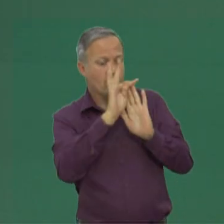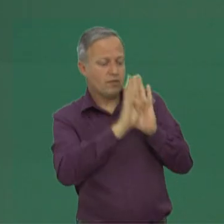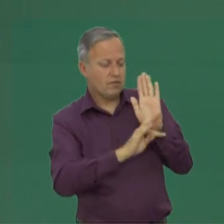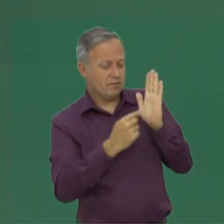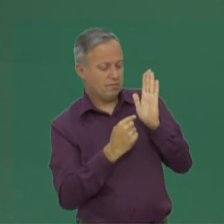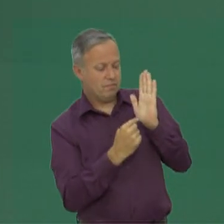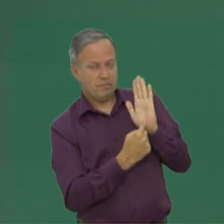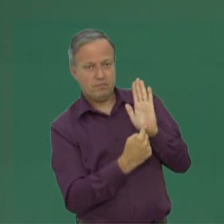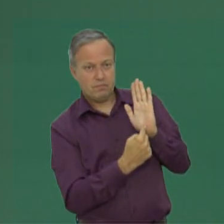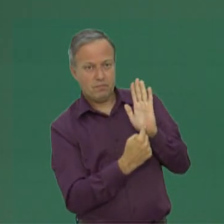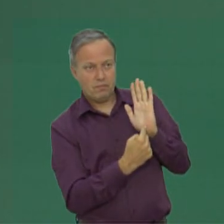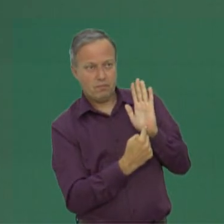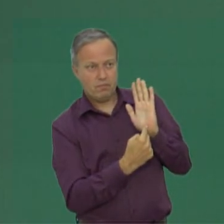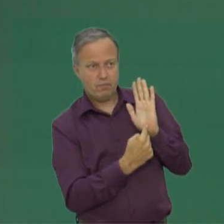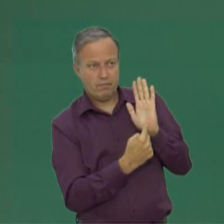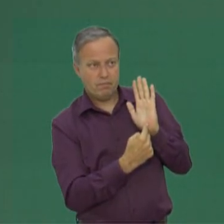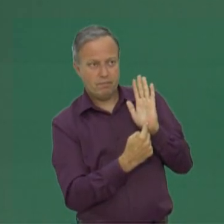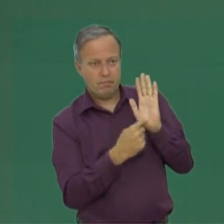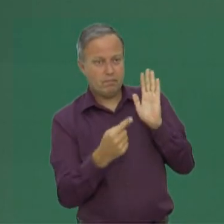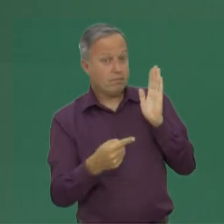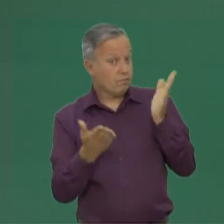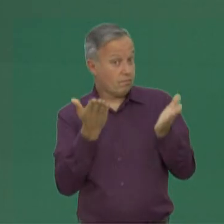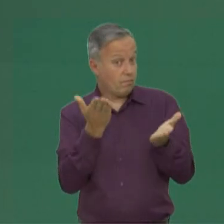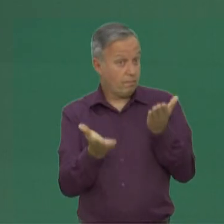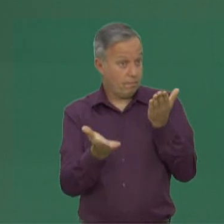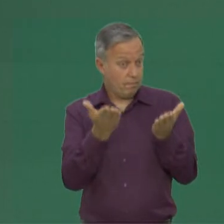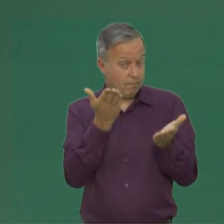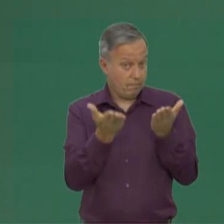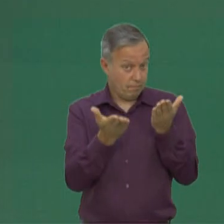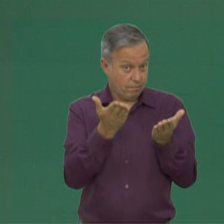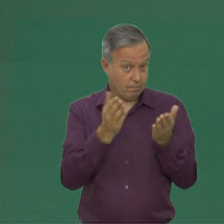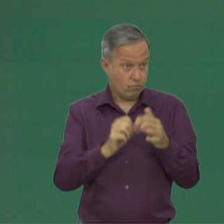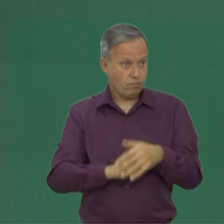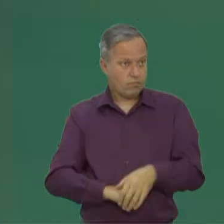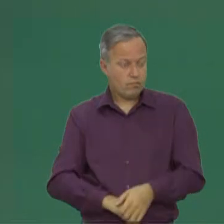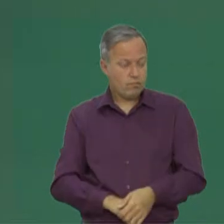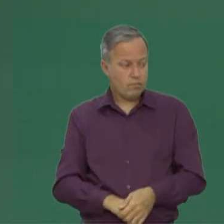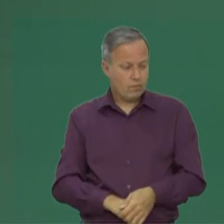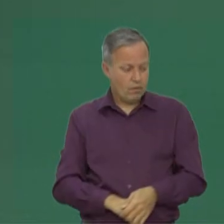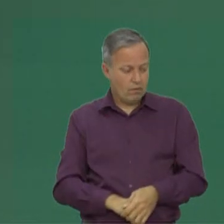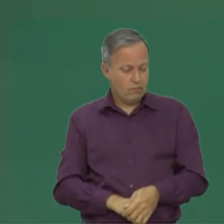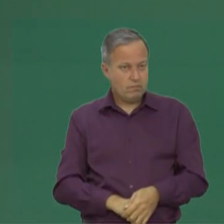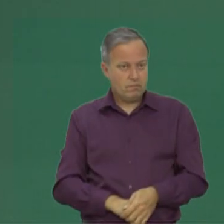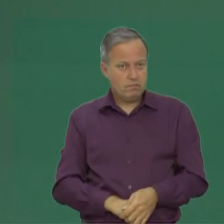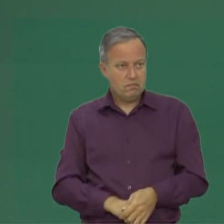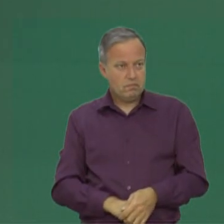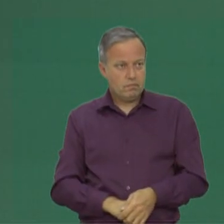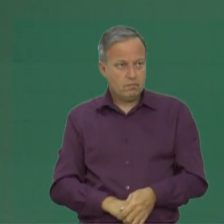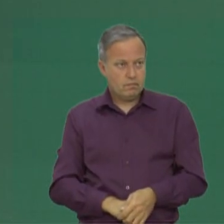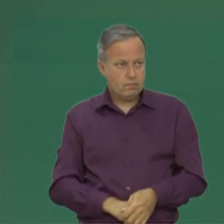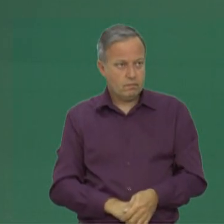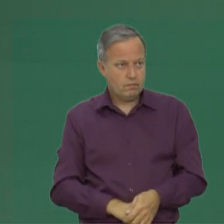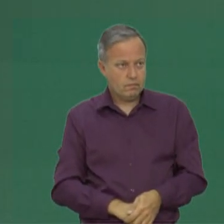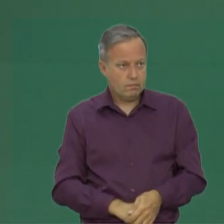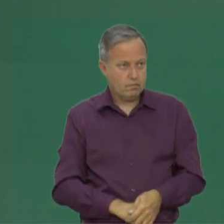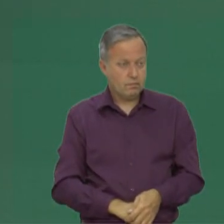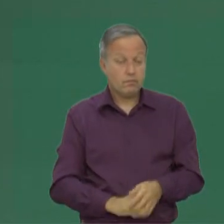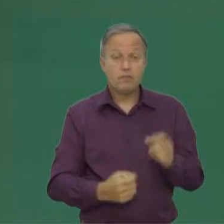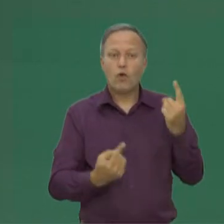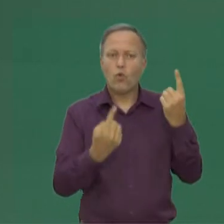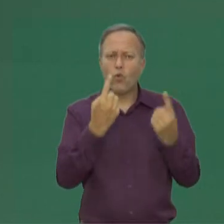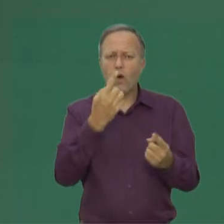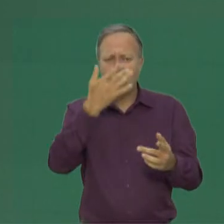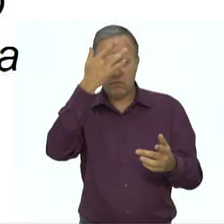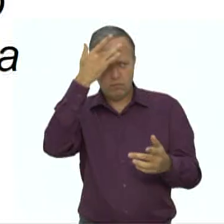tá? Justamente para fazer essa indagação, esse questionamento de preservação. E a qual